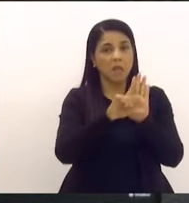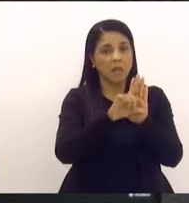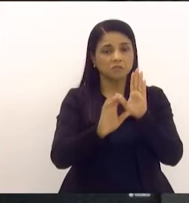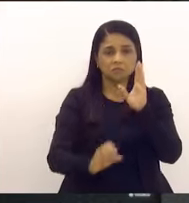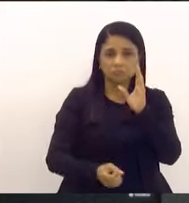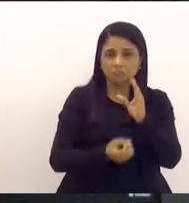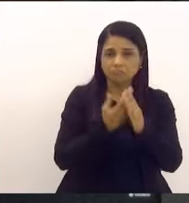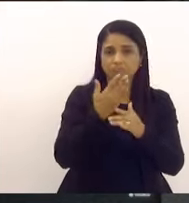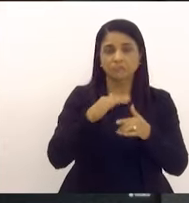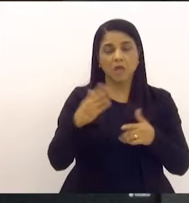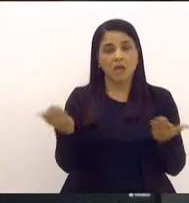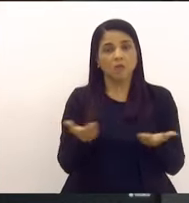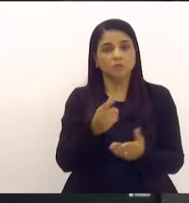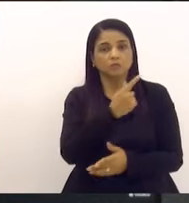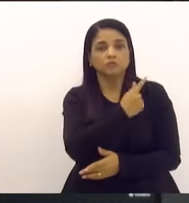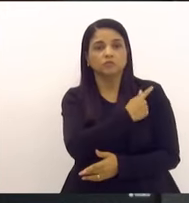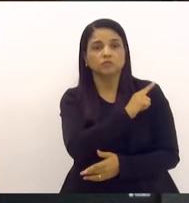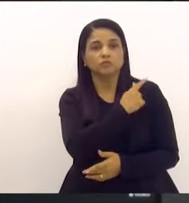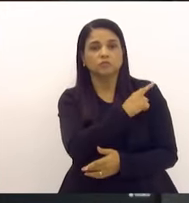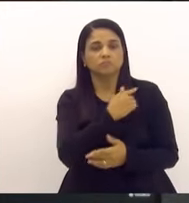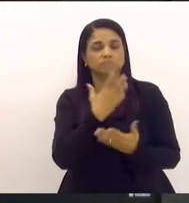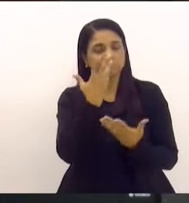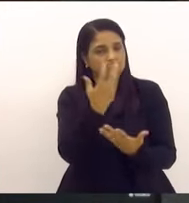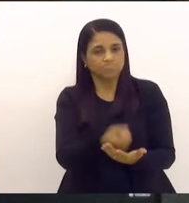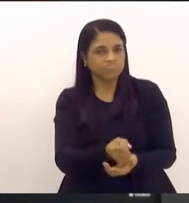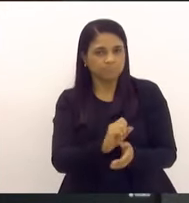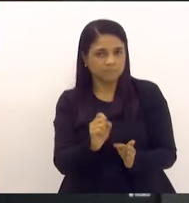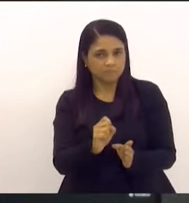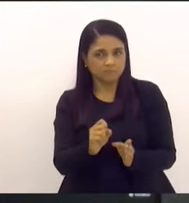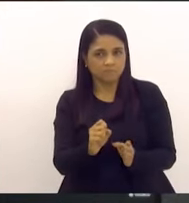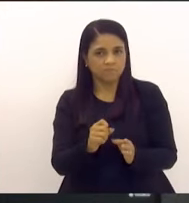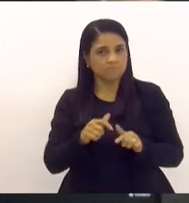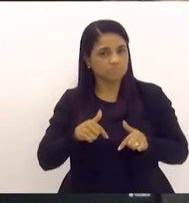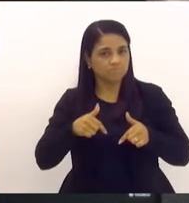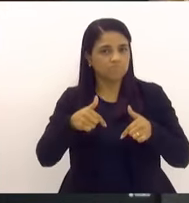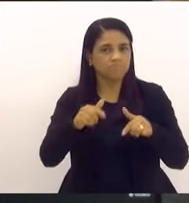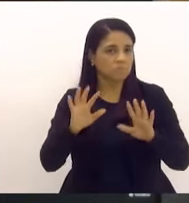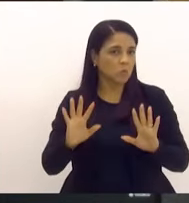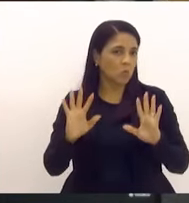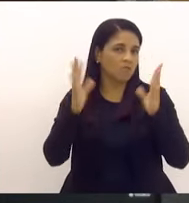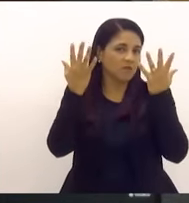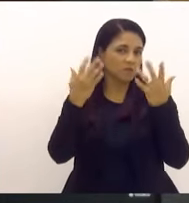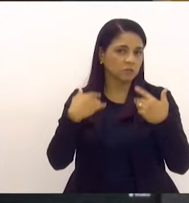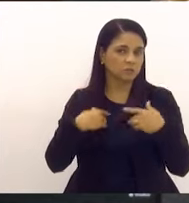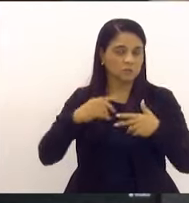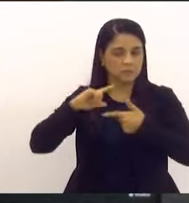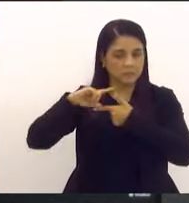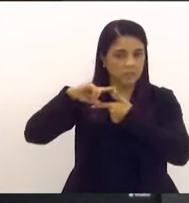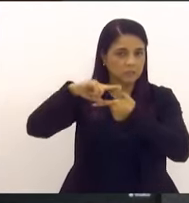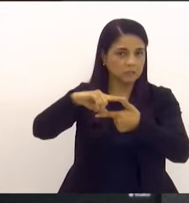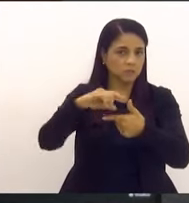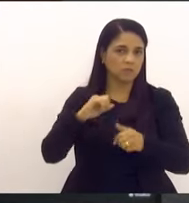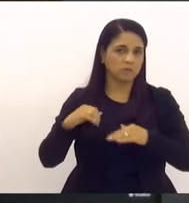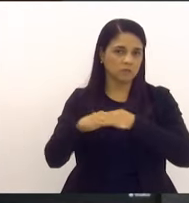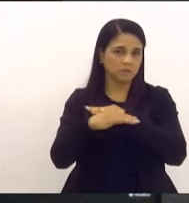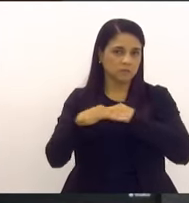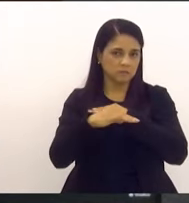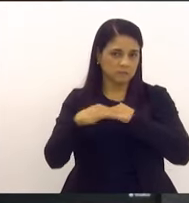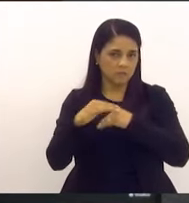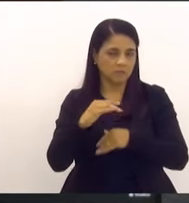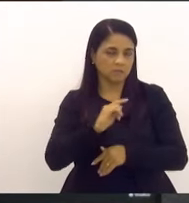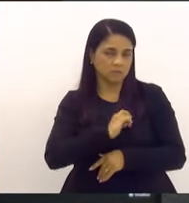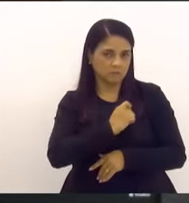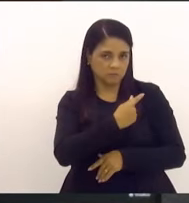atual gestão, ela se recusou e se recusa a fazer o evento, que é um evento tradicional da cidade, como tem outros eventos,